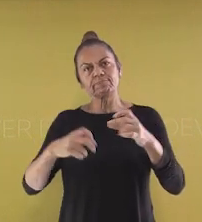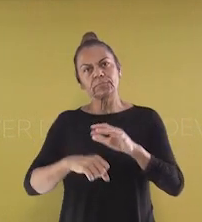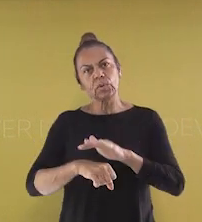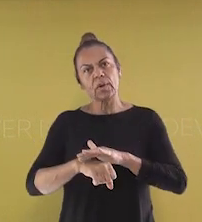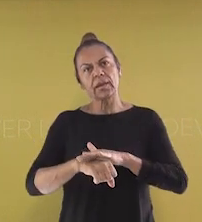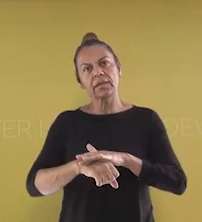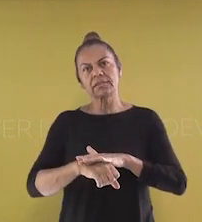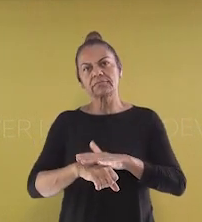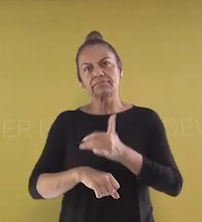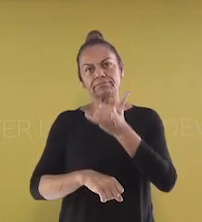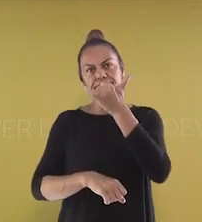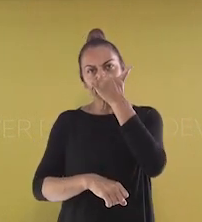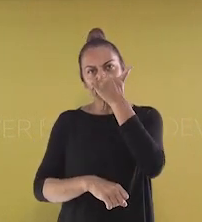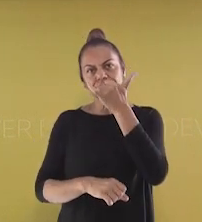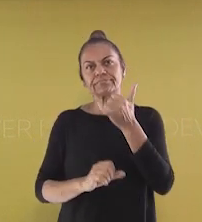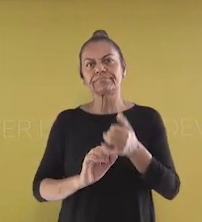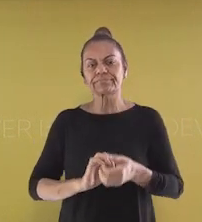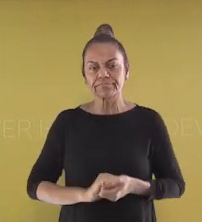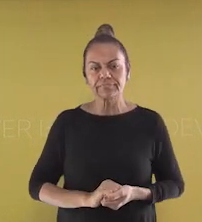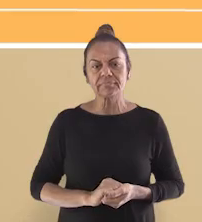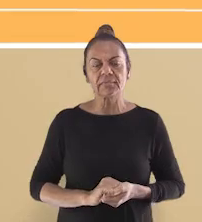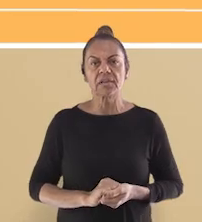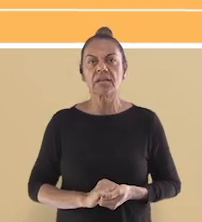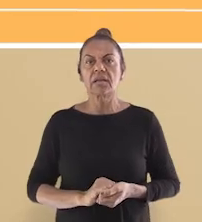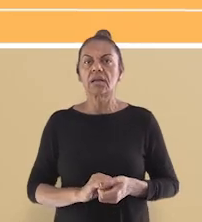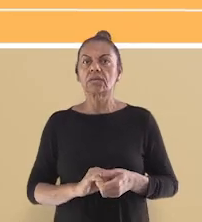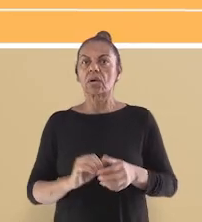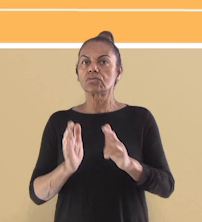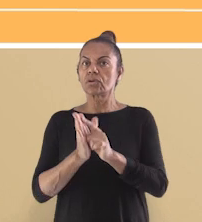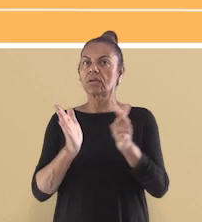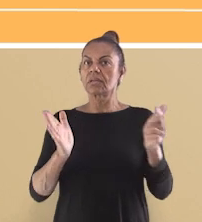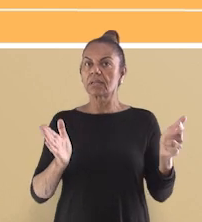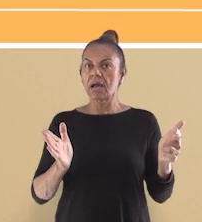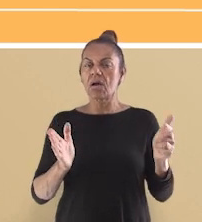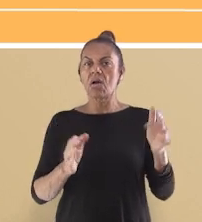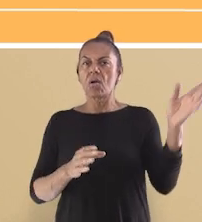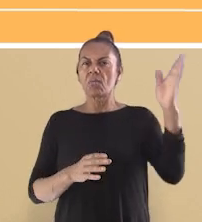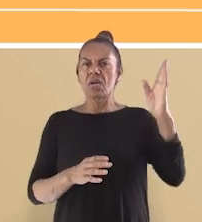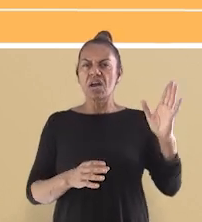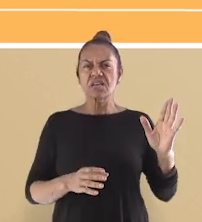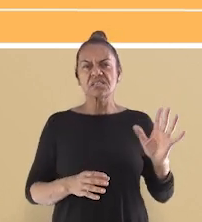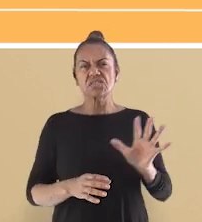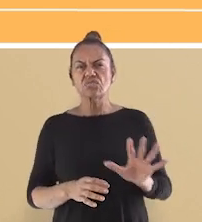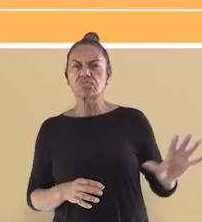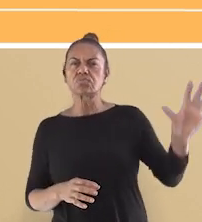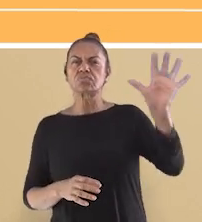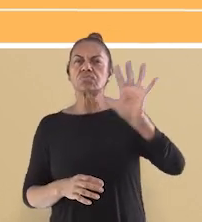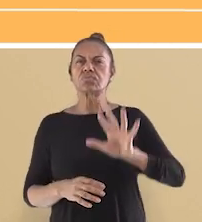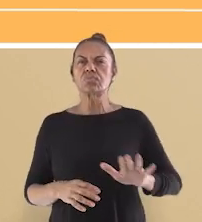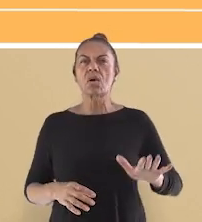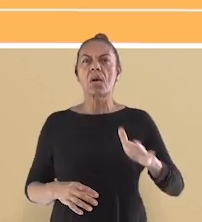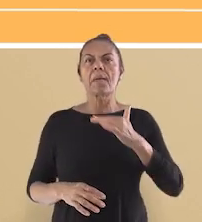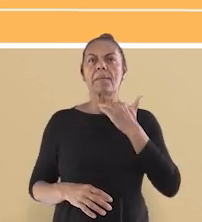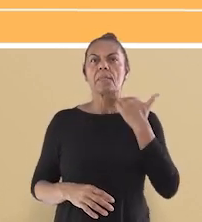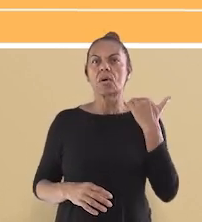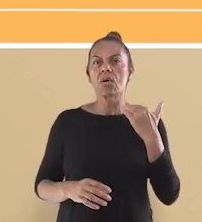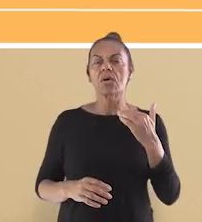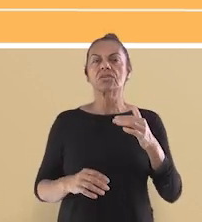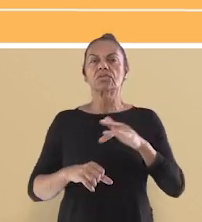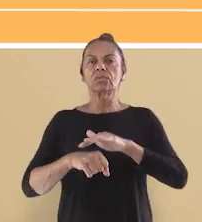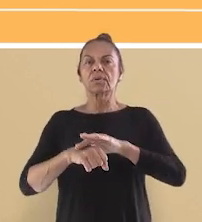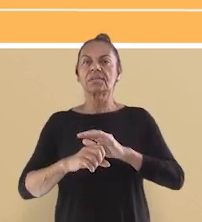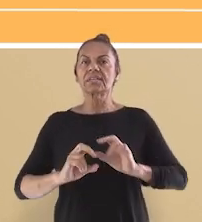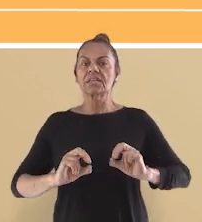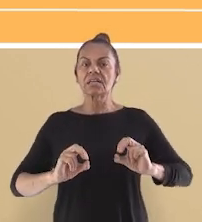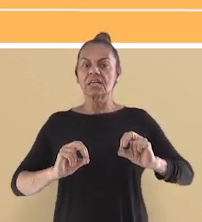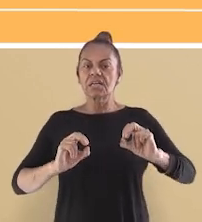doentes. Observem essa notícia de jornal. Morte por câncer no Brasil aumentaram 31% na